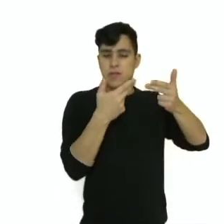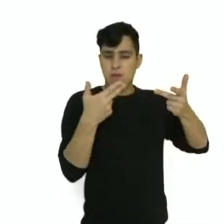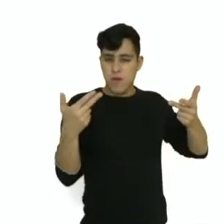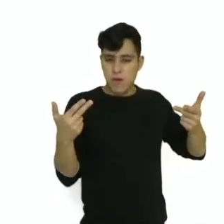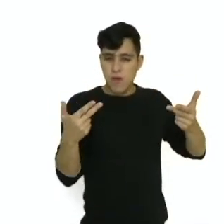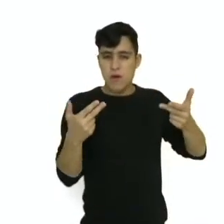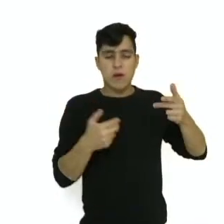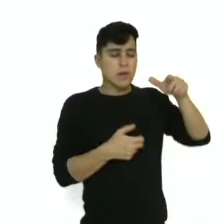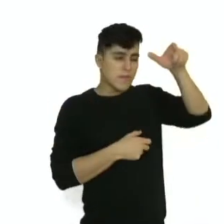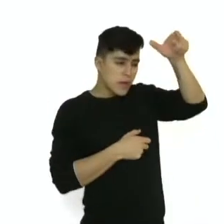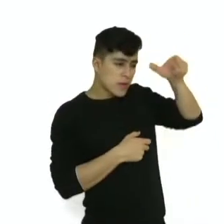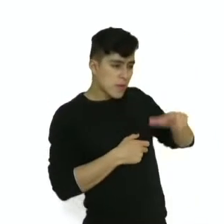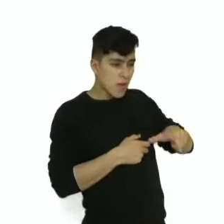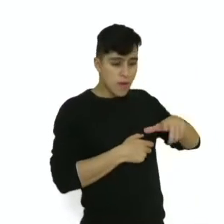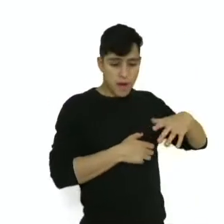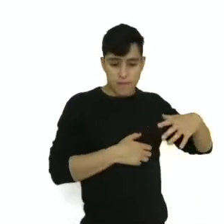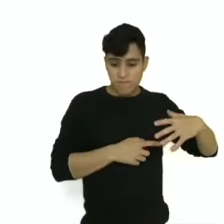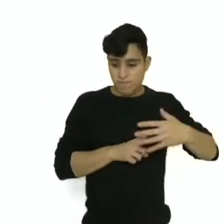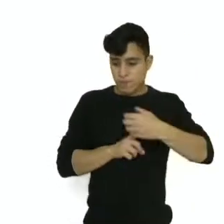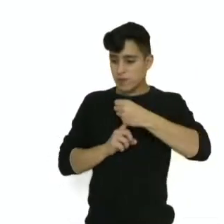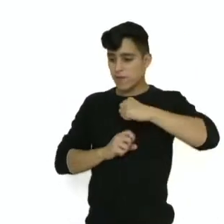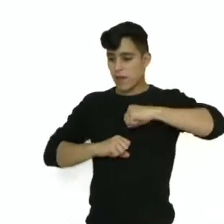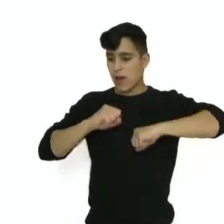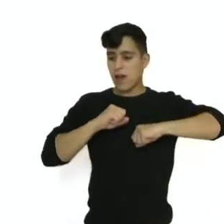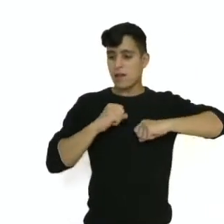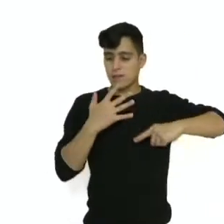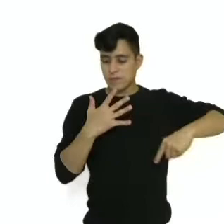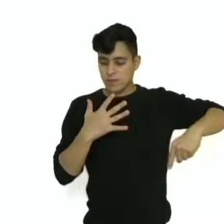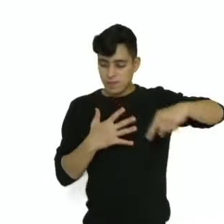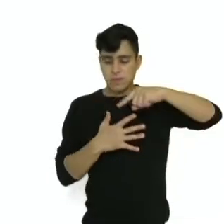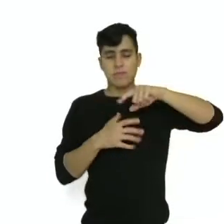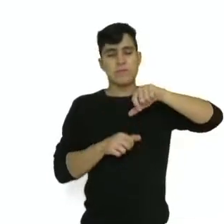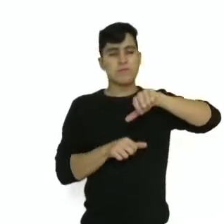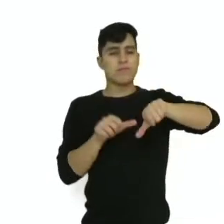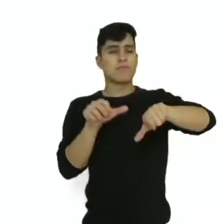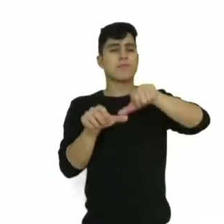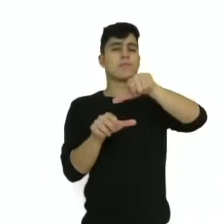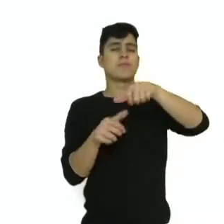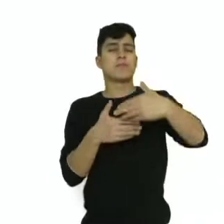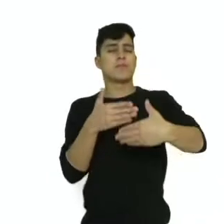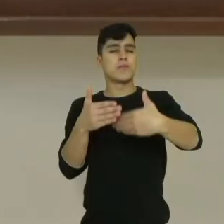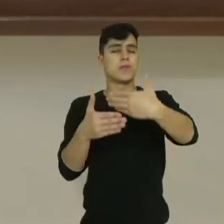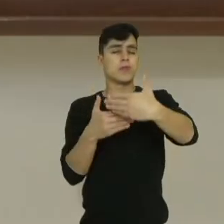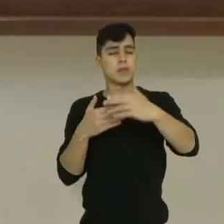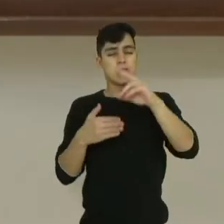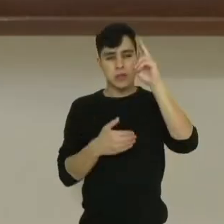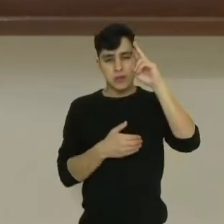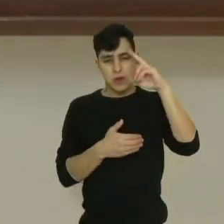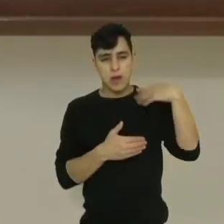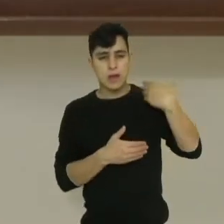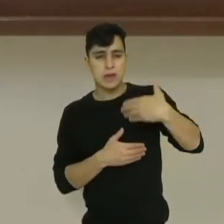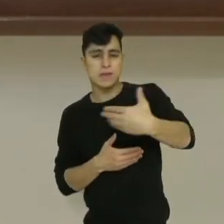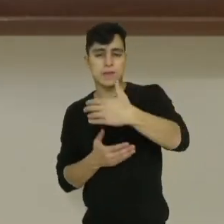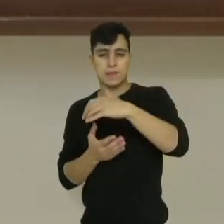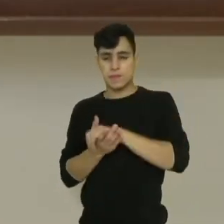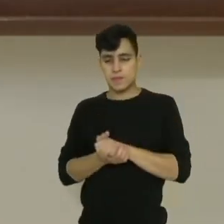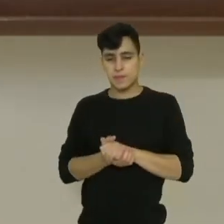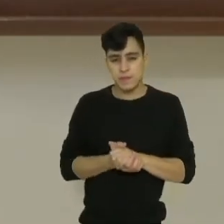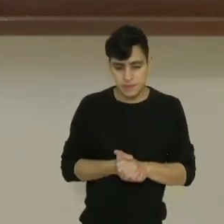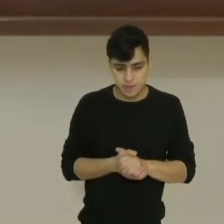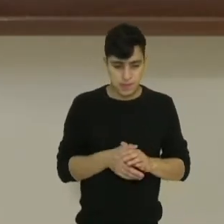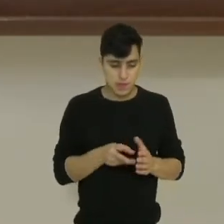ser proprietário dos meios de produção, foi mudando no decorrer do processo histórico. E sempre,